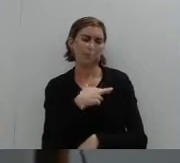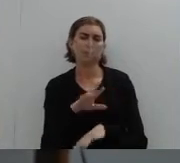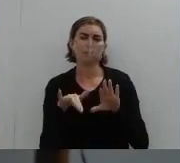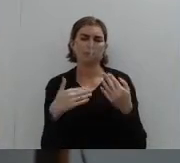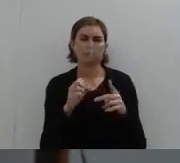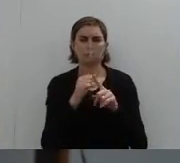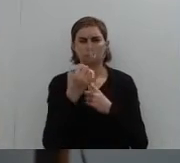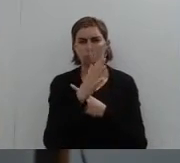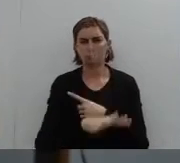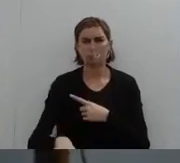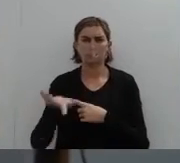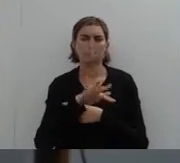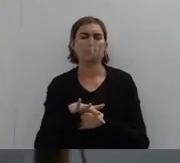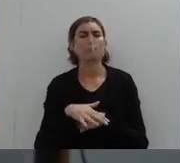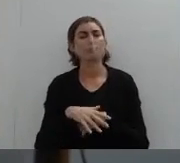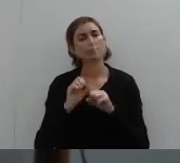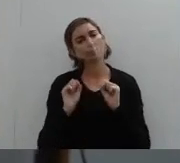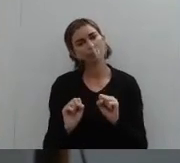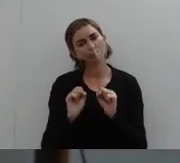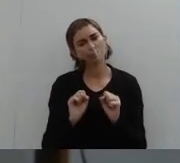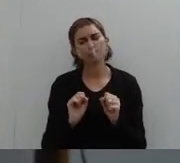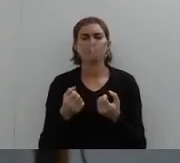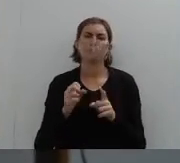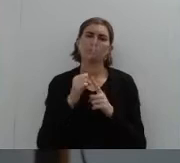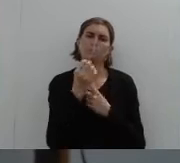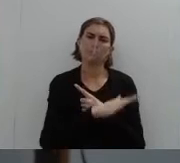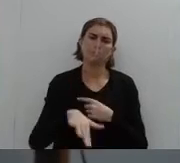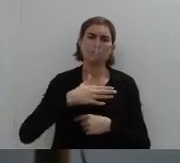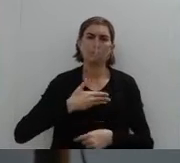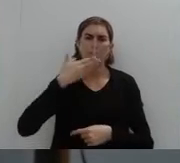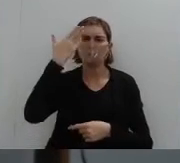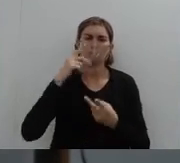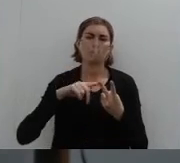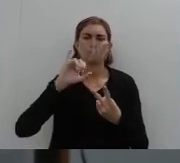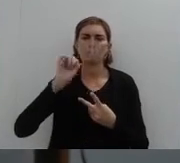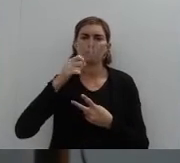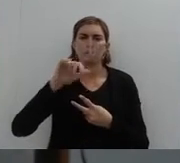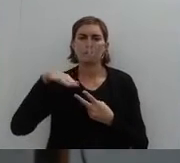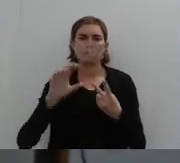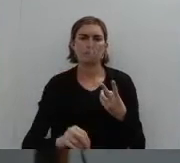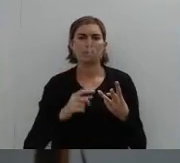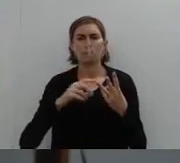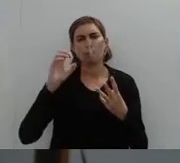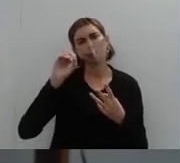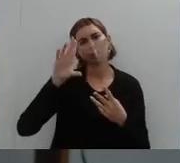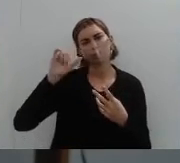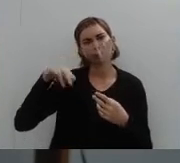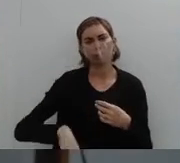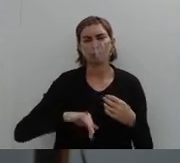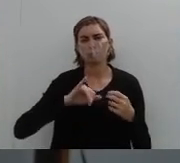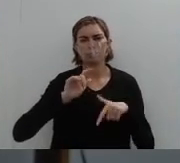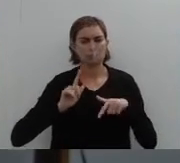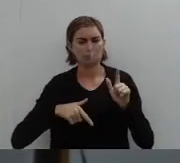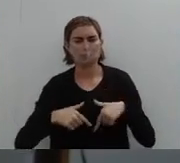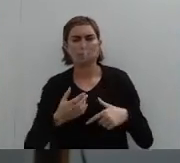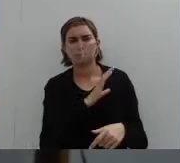sociedade estejamos falando. Pode ser a sociedade árabe islâmica, pode ser a sociedade ocidental judaico-cristã